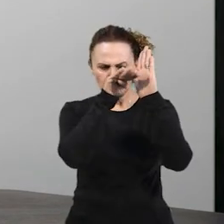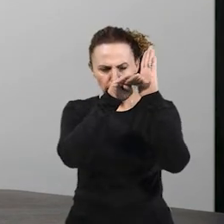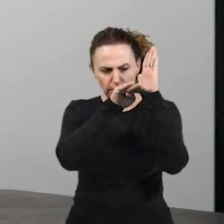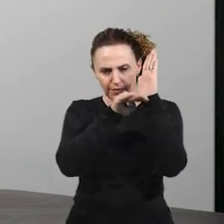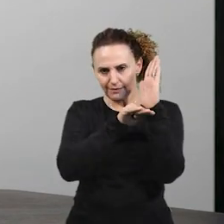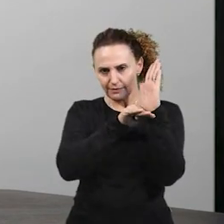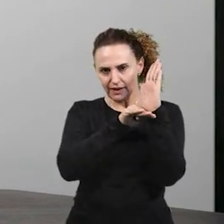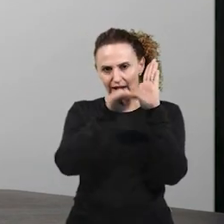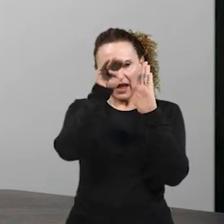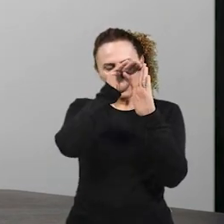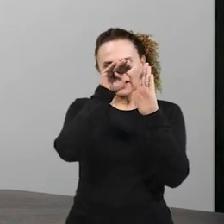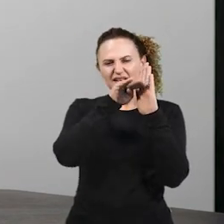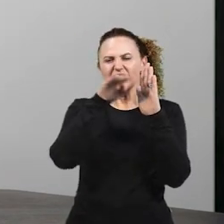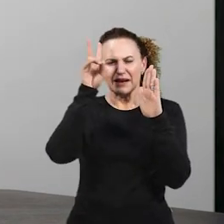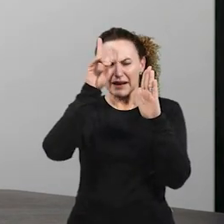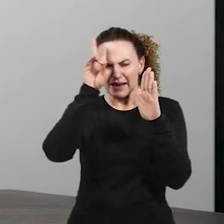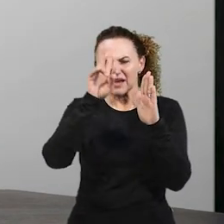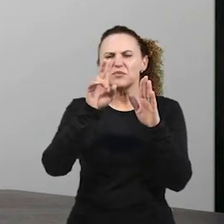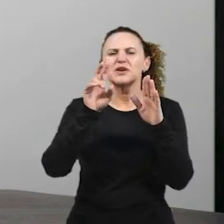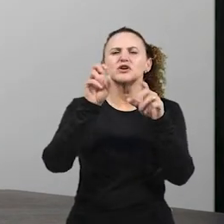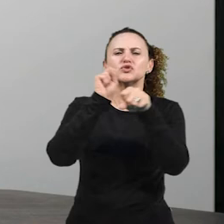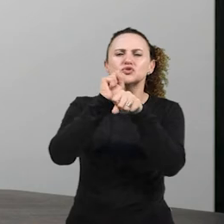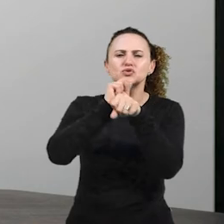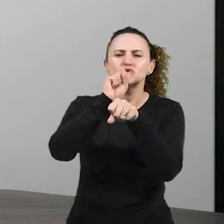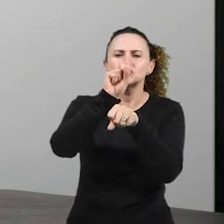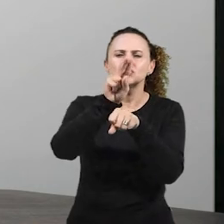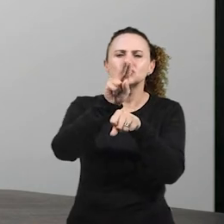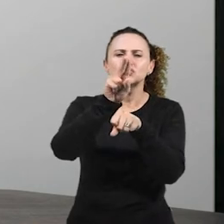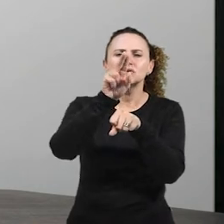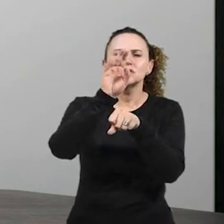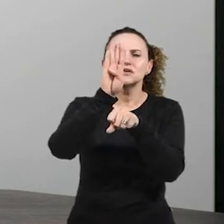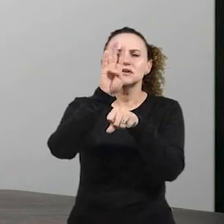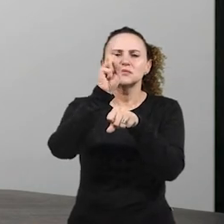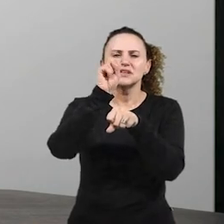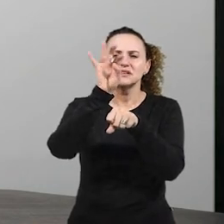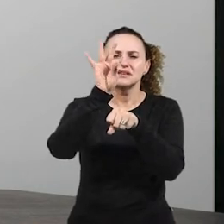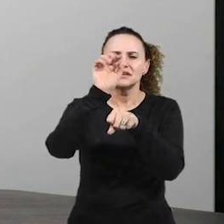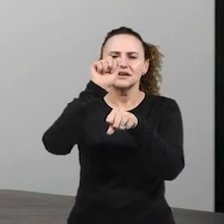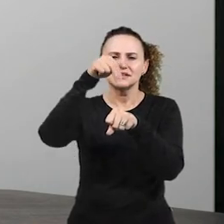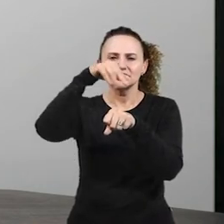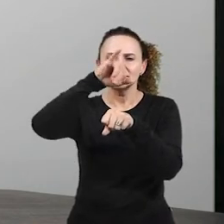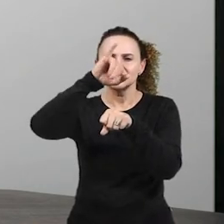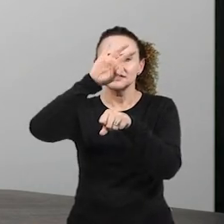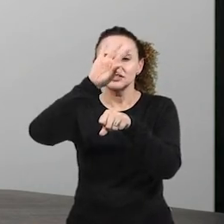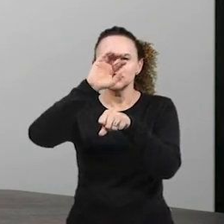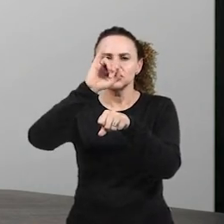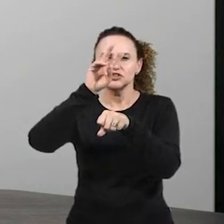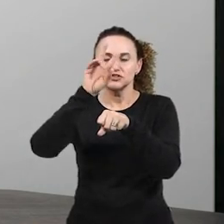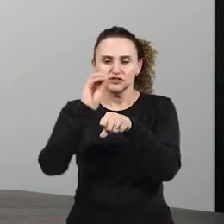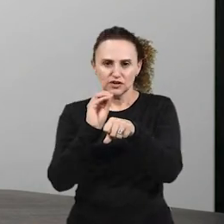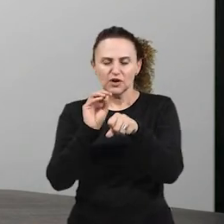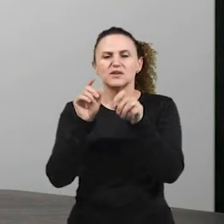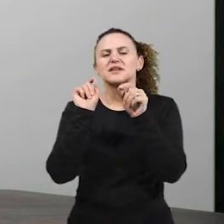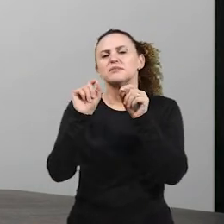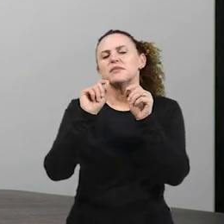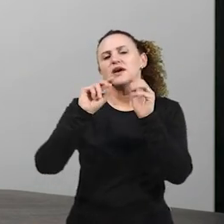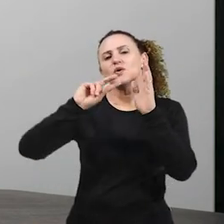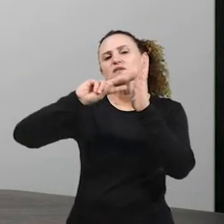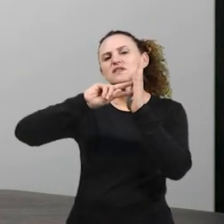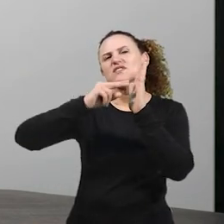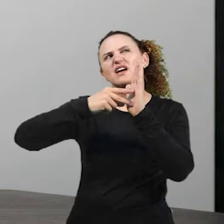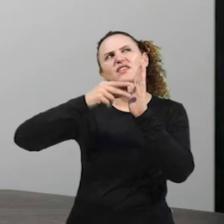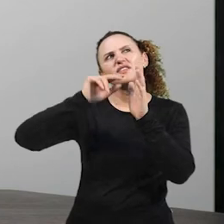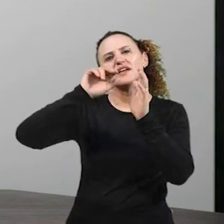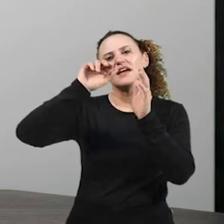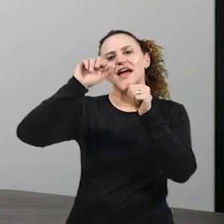estudaram o que que é substantivo o que que é adjetivo né então nós vamos agora trabalhar